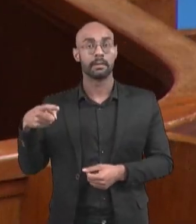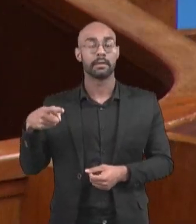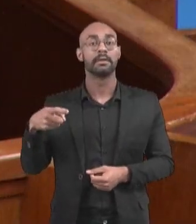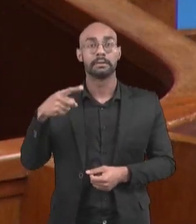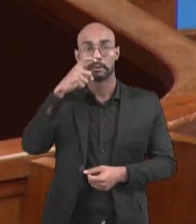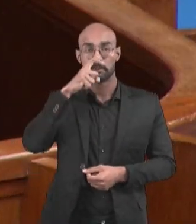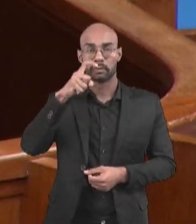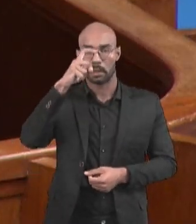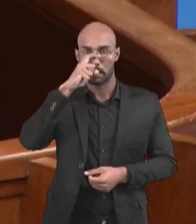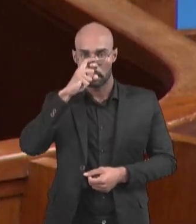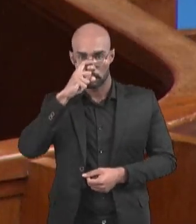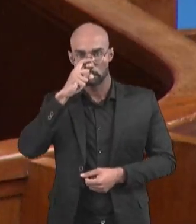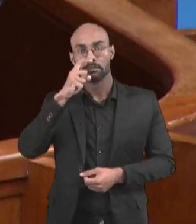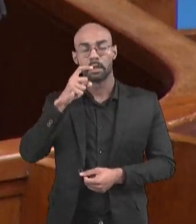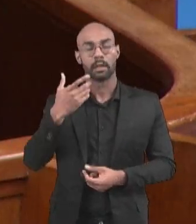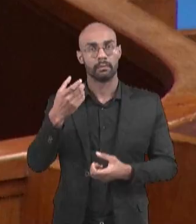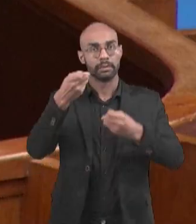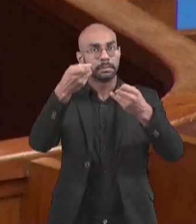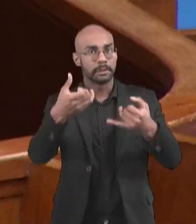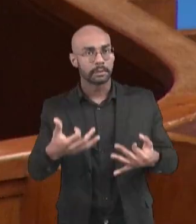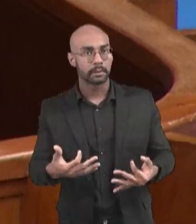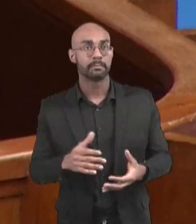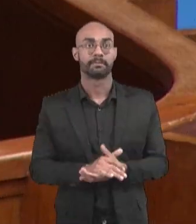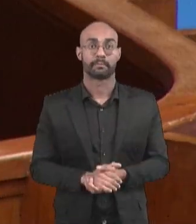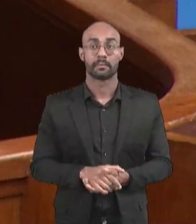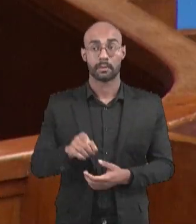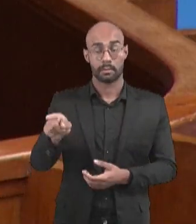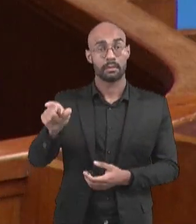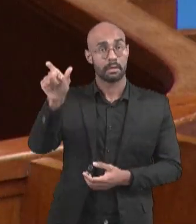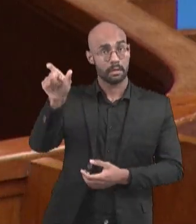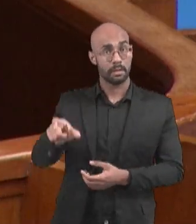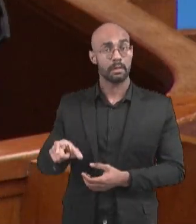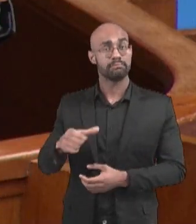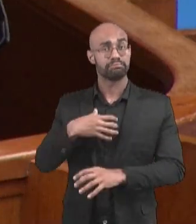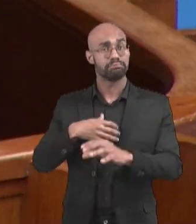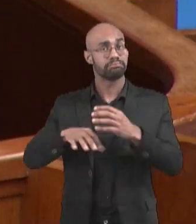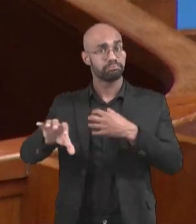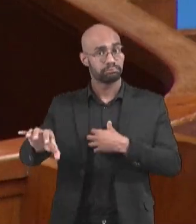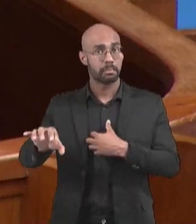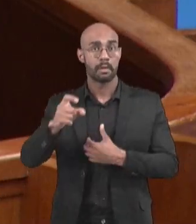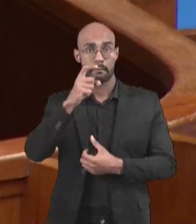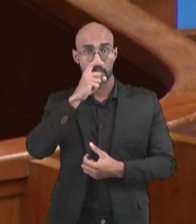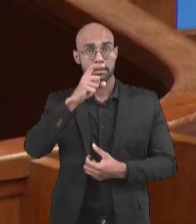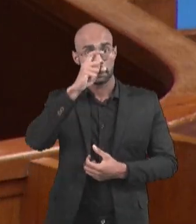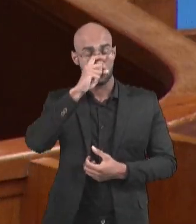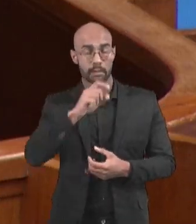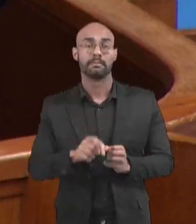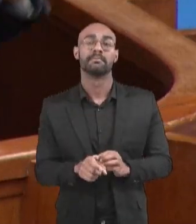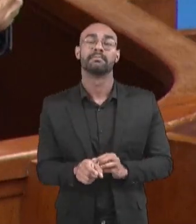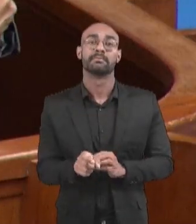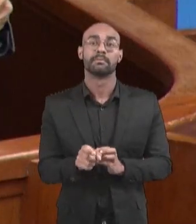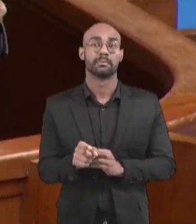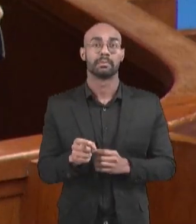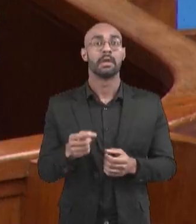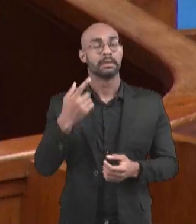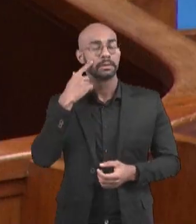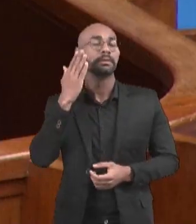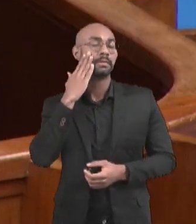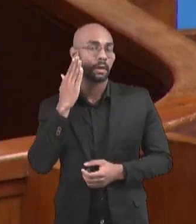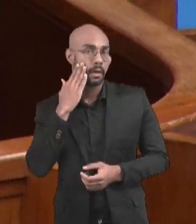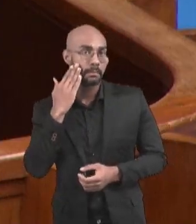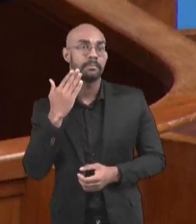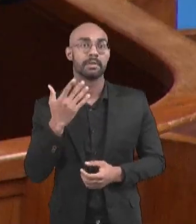do PT, eu vou explicar para ele que ele é um homem compreensivo, ele é um homem que não é favorável a isso que eu estou